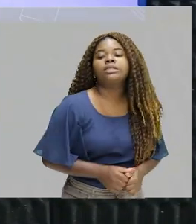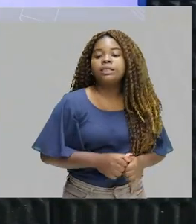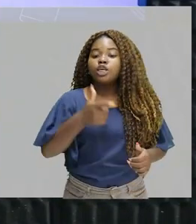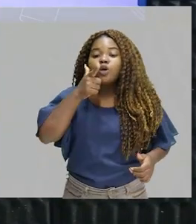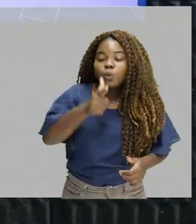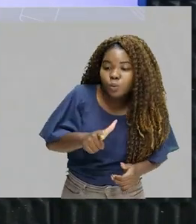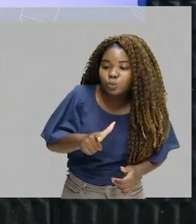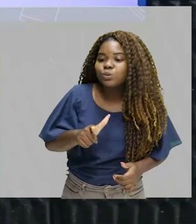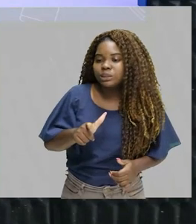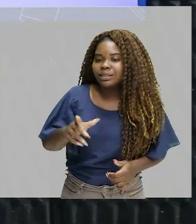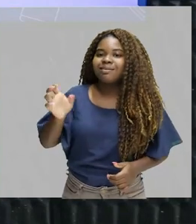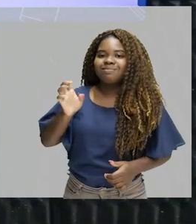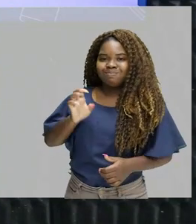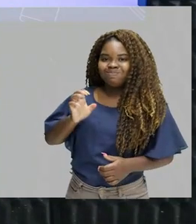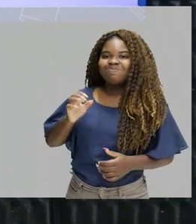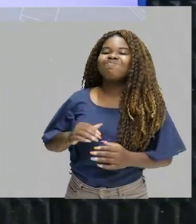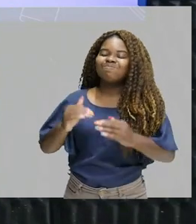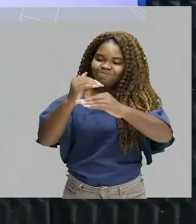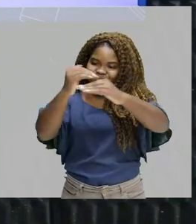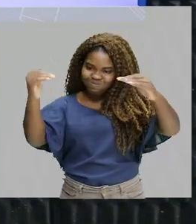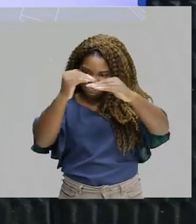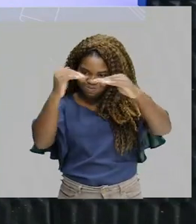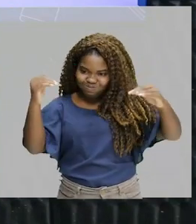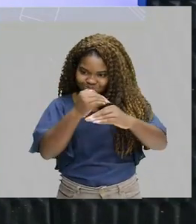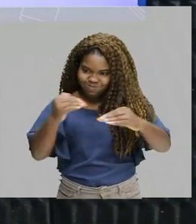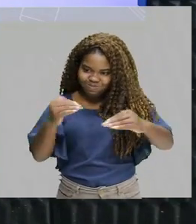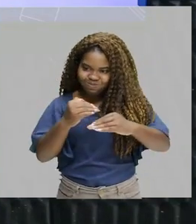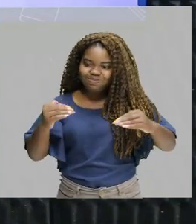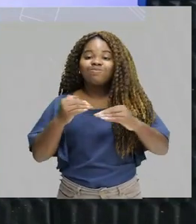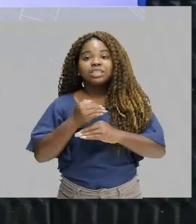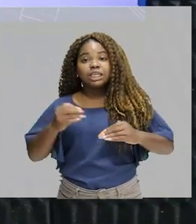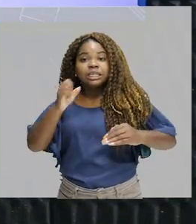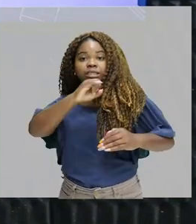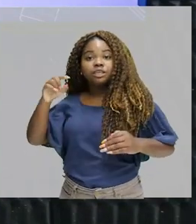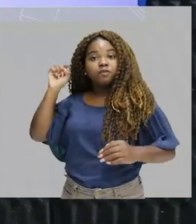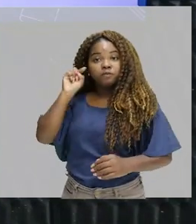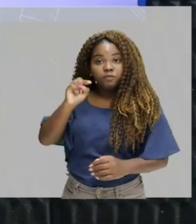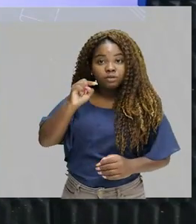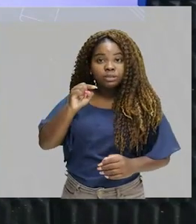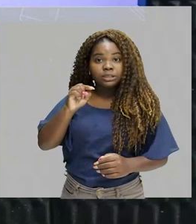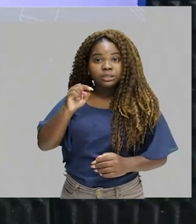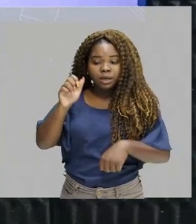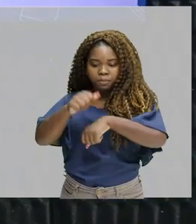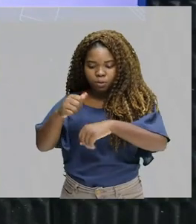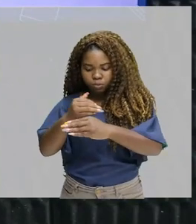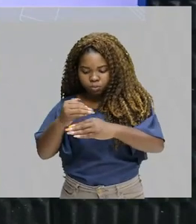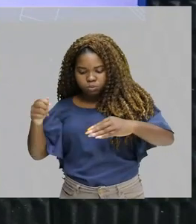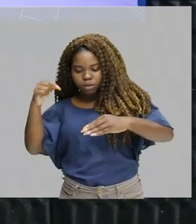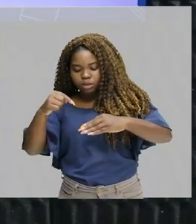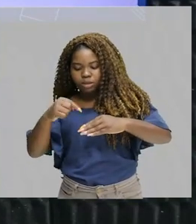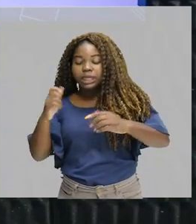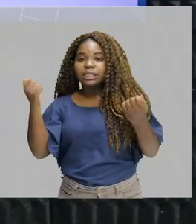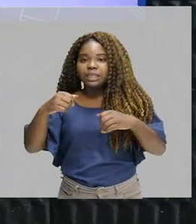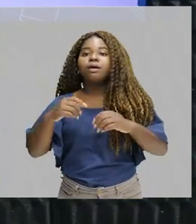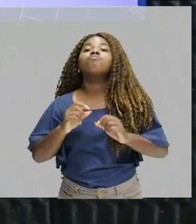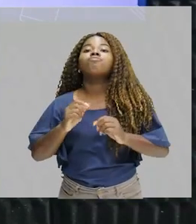classe Você subiu na sociedade você foi para uma outra camada ou contrário a pessoa que nasce